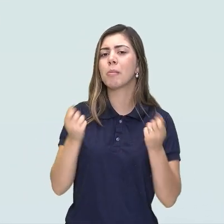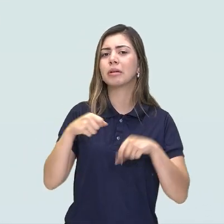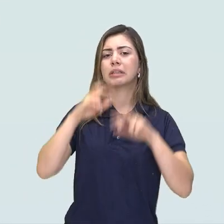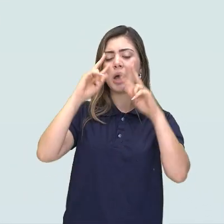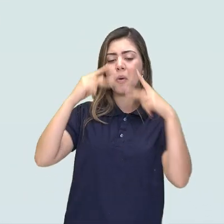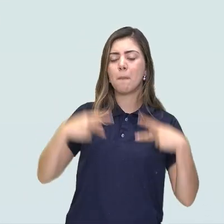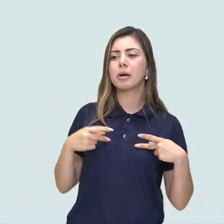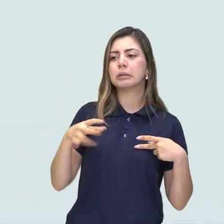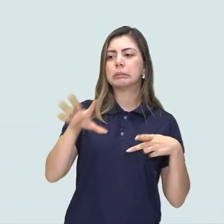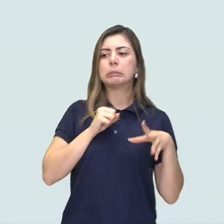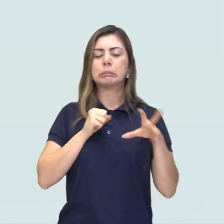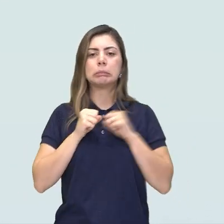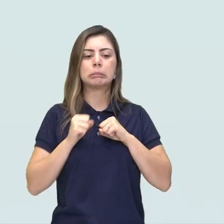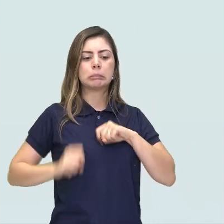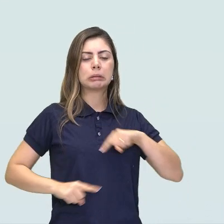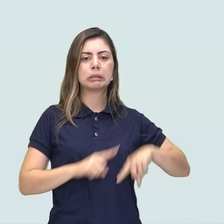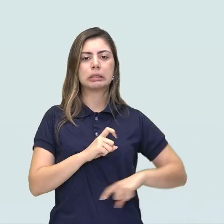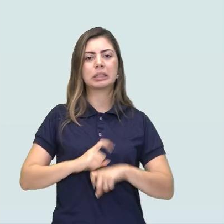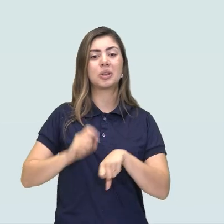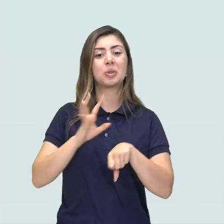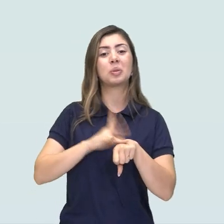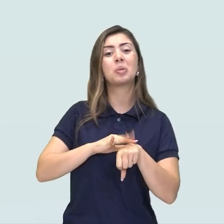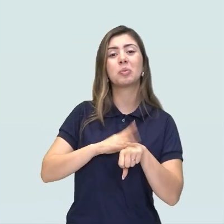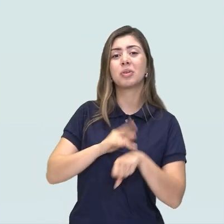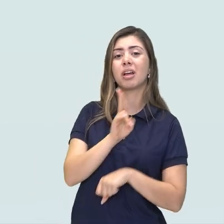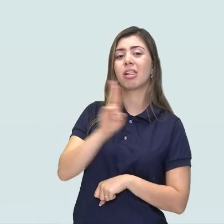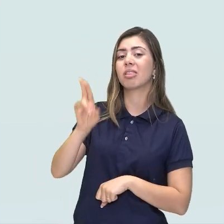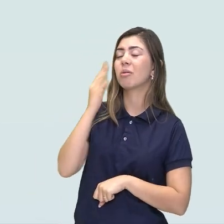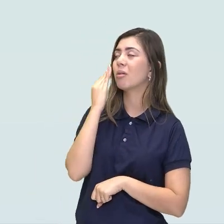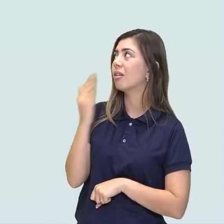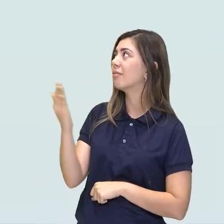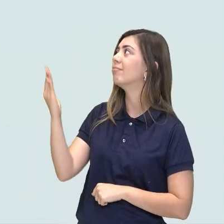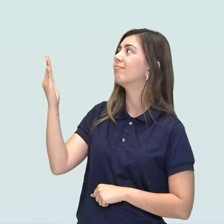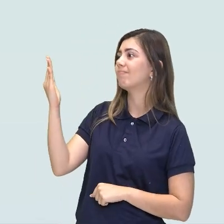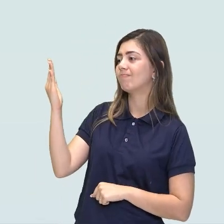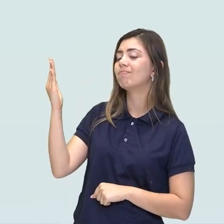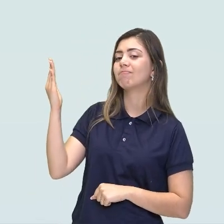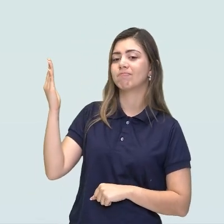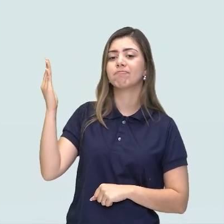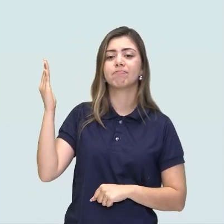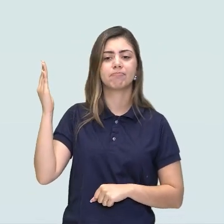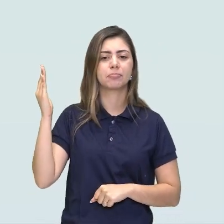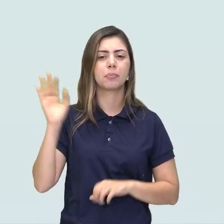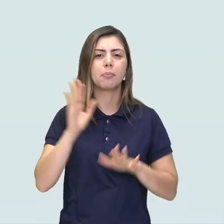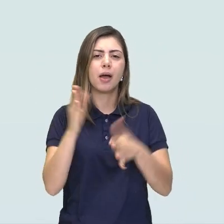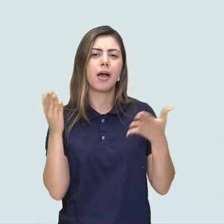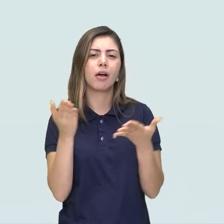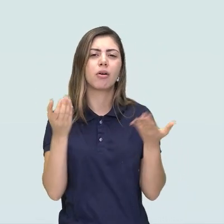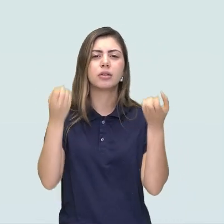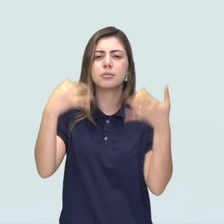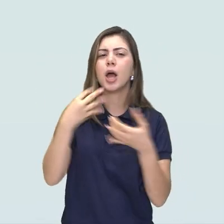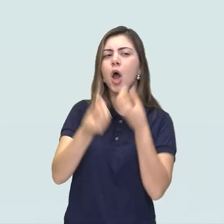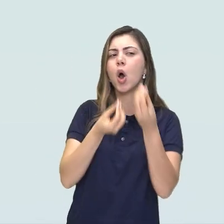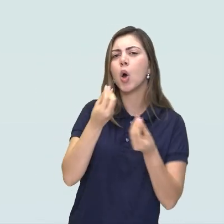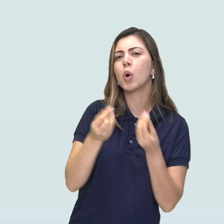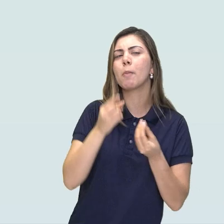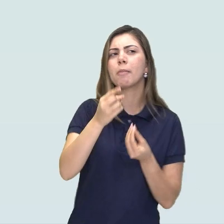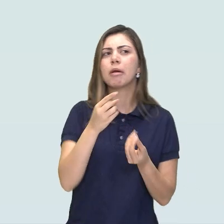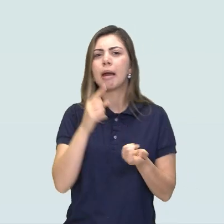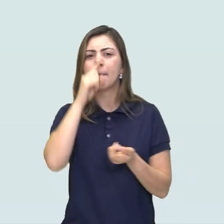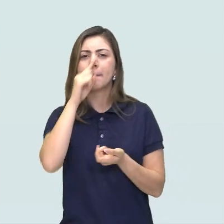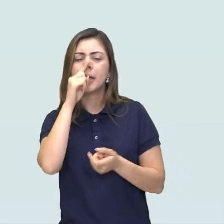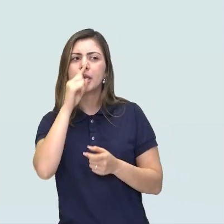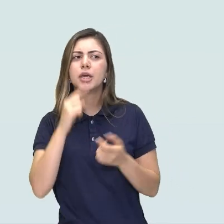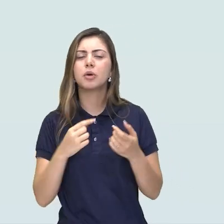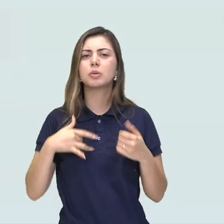intestino humano, causando a doença chamada ascaridíase. Vamos entender como ele age, os riscos que traz